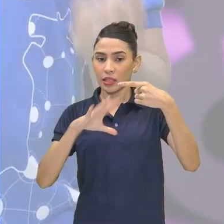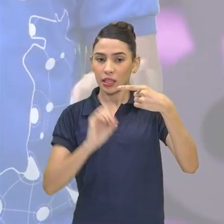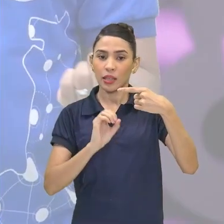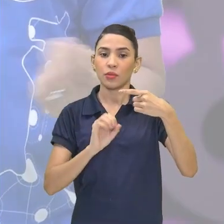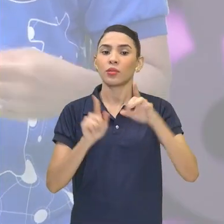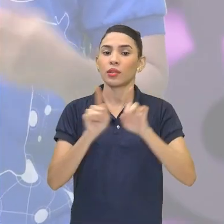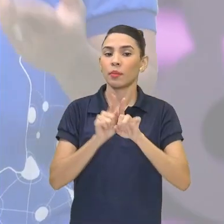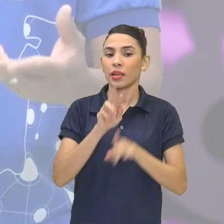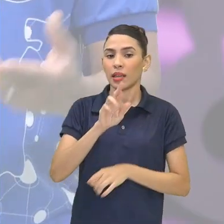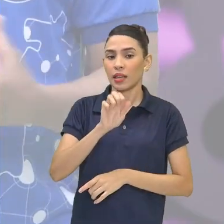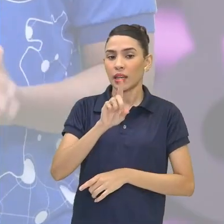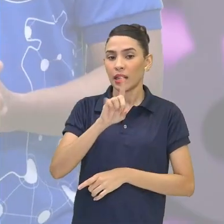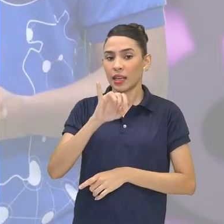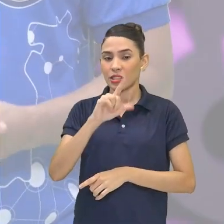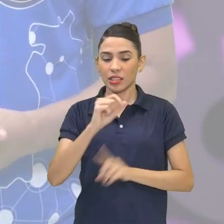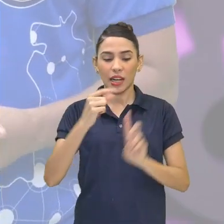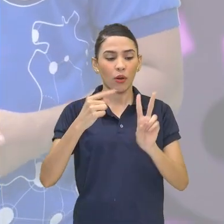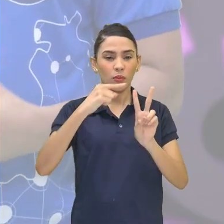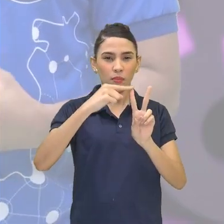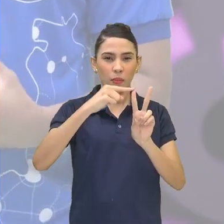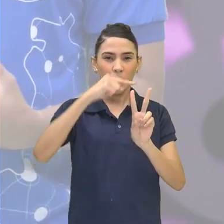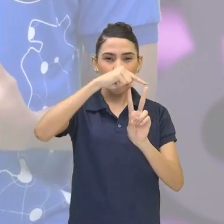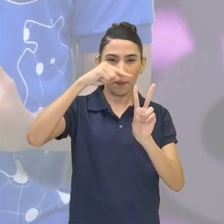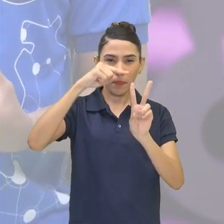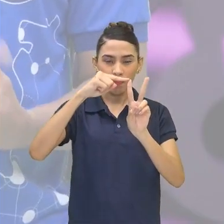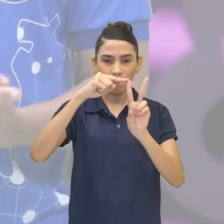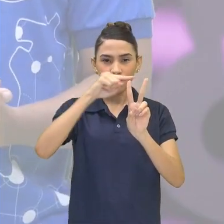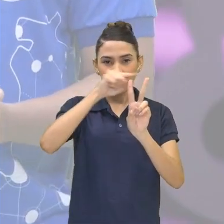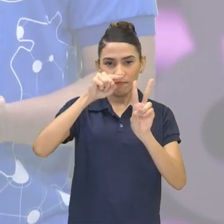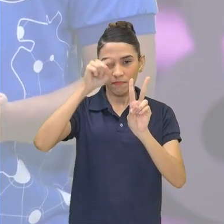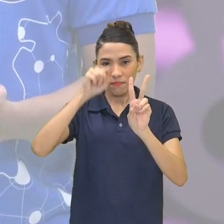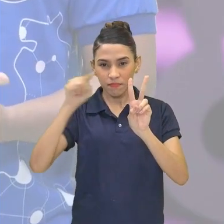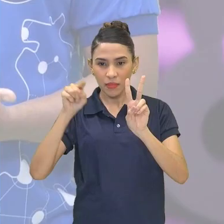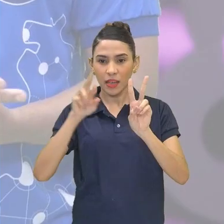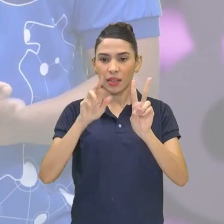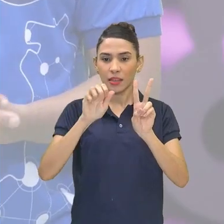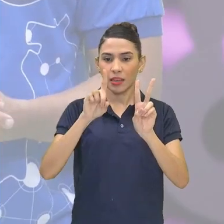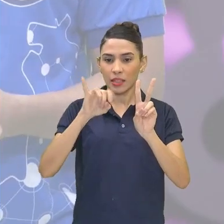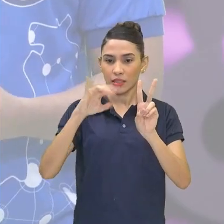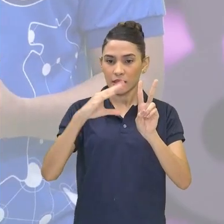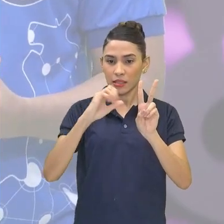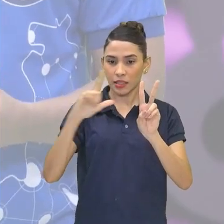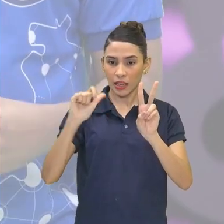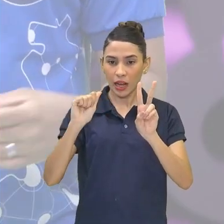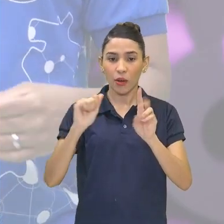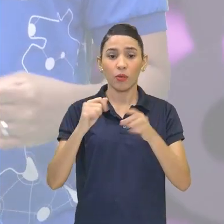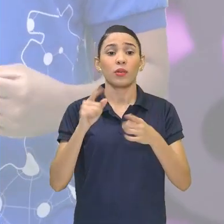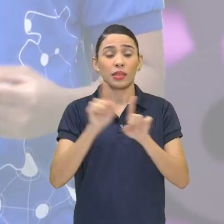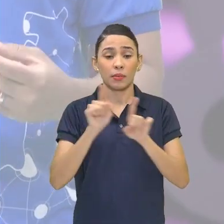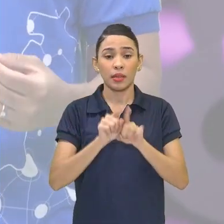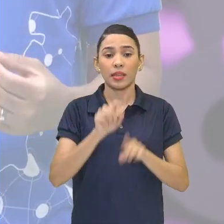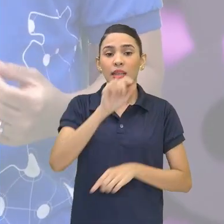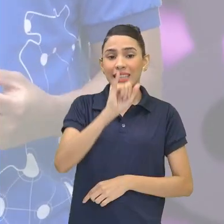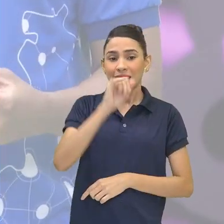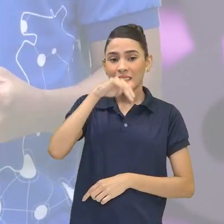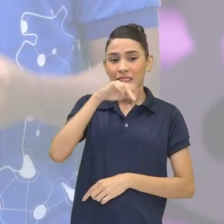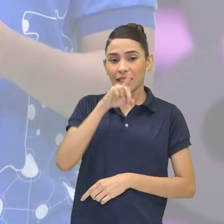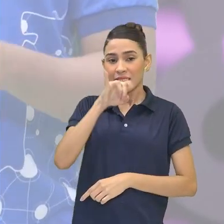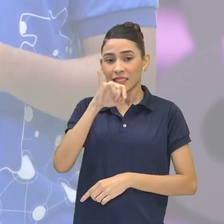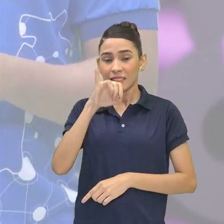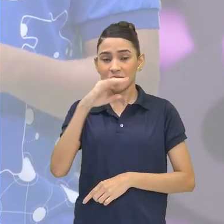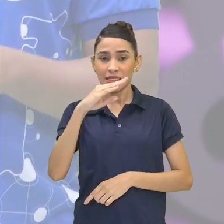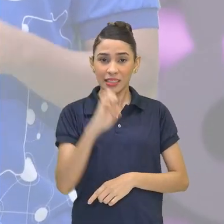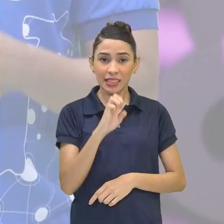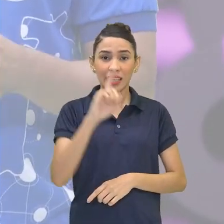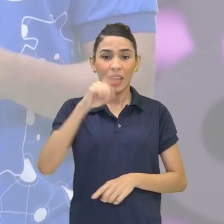casinha, o índice, que nesse caso nós vamos trabalhar com o 2, porque a gente está trabalhando com raiz quadrada, e o b